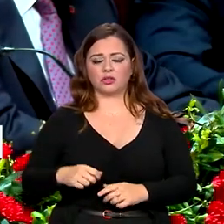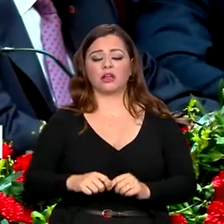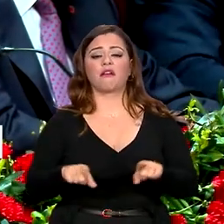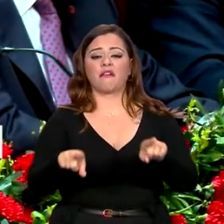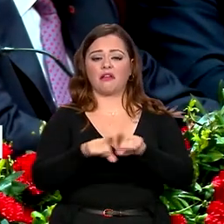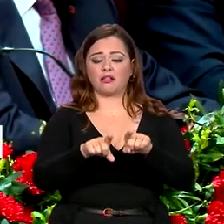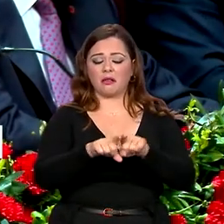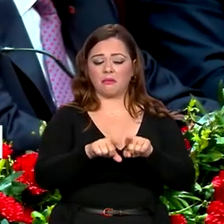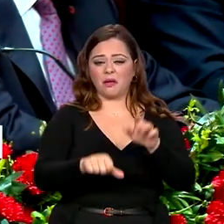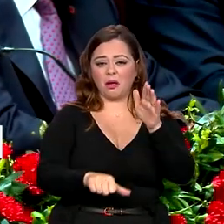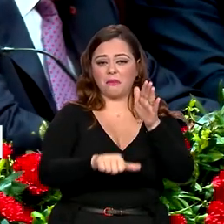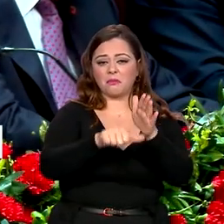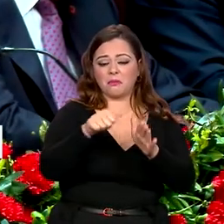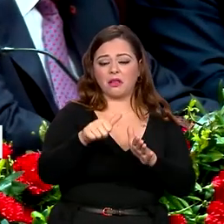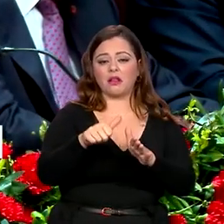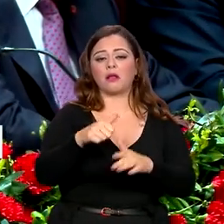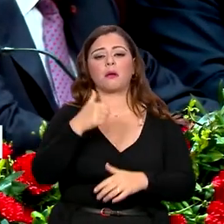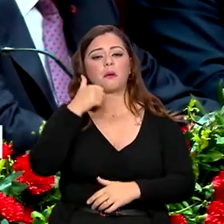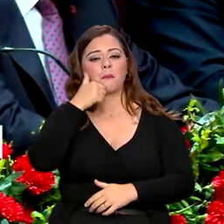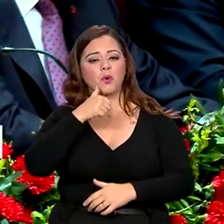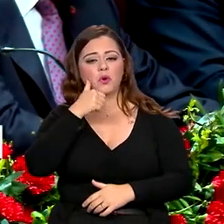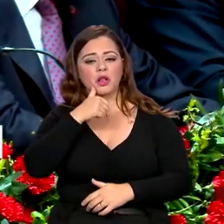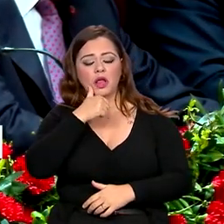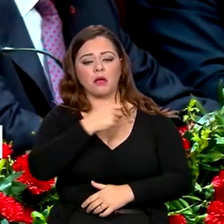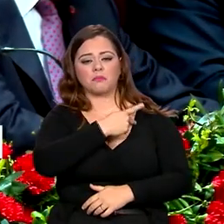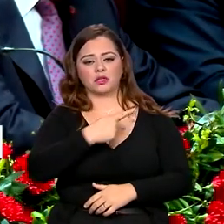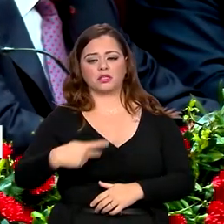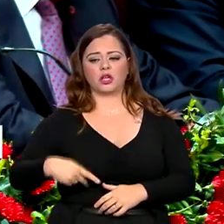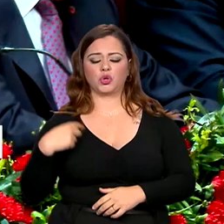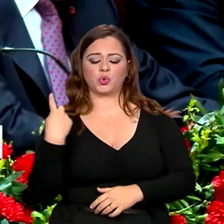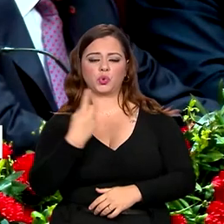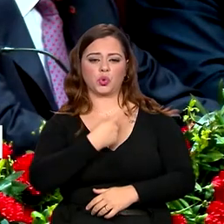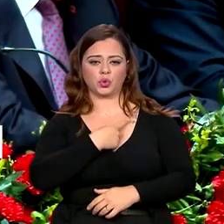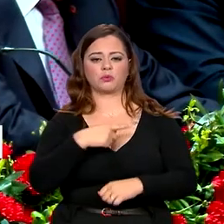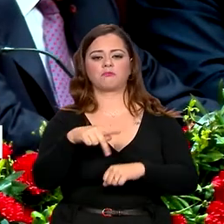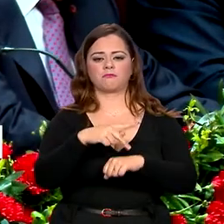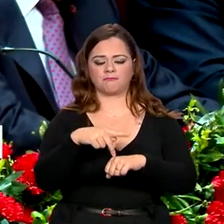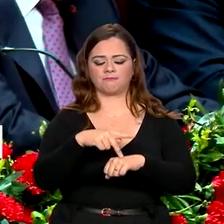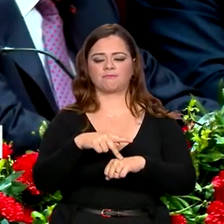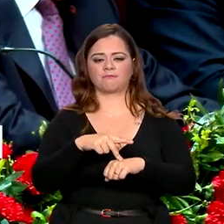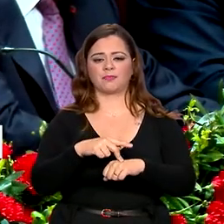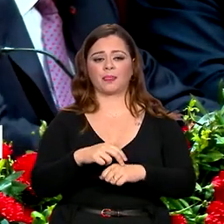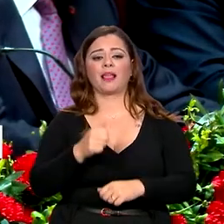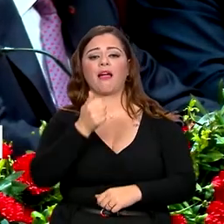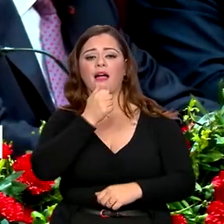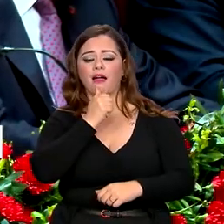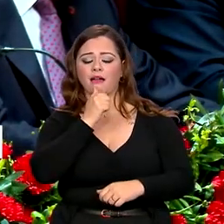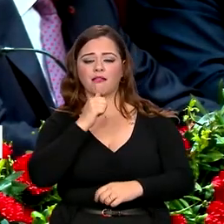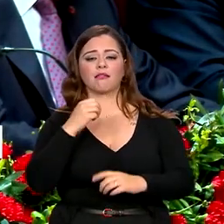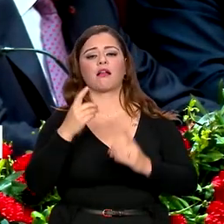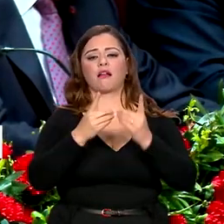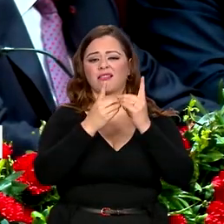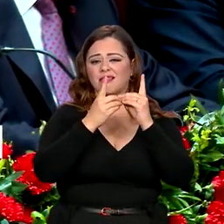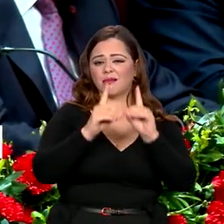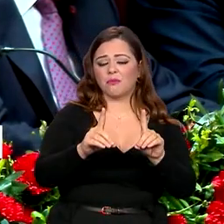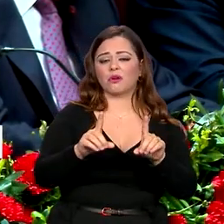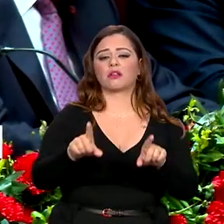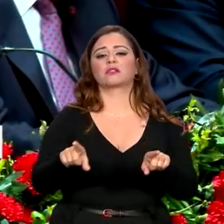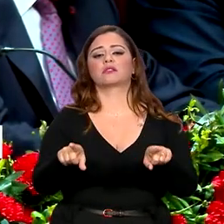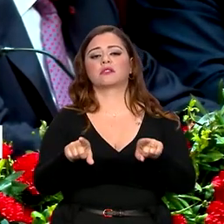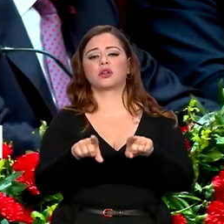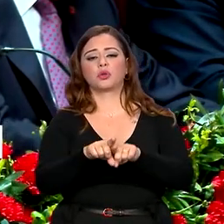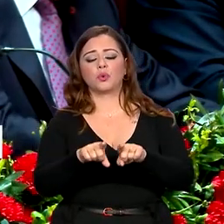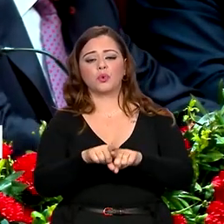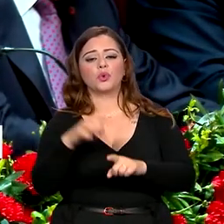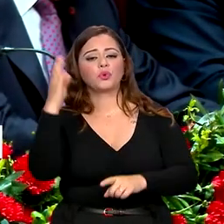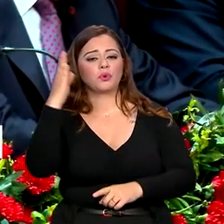primeira presidenta mulher do nosso país. Ainda assim, a democracia do Brasil viveu recentemente